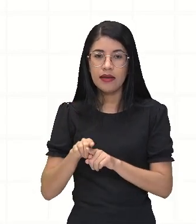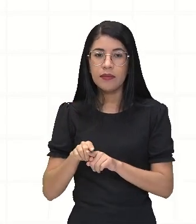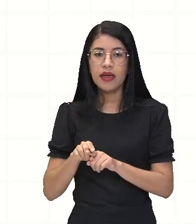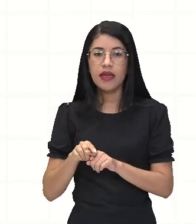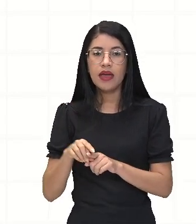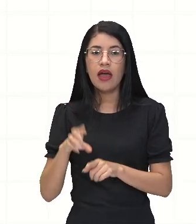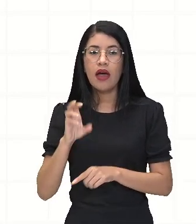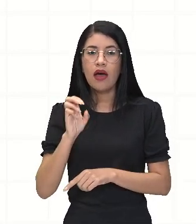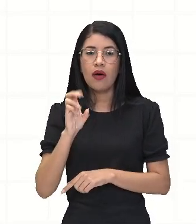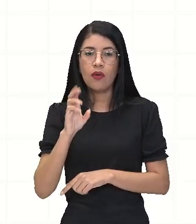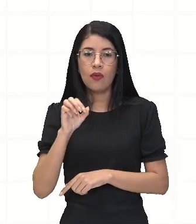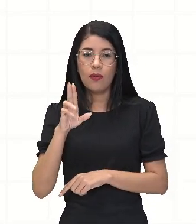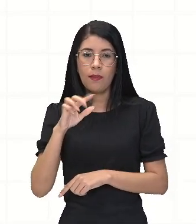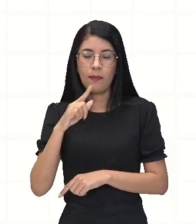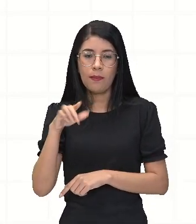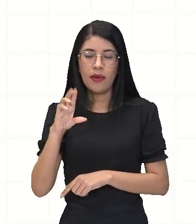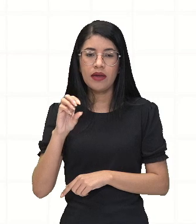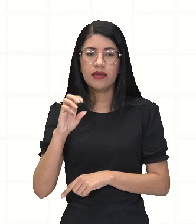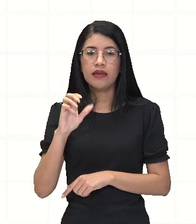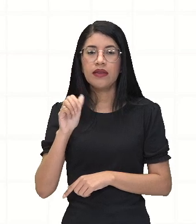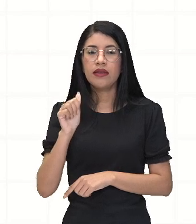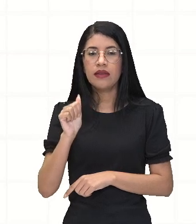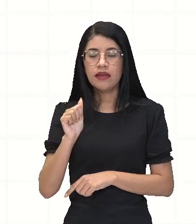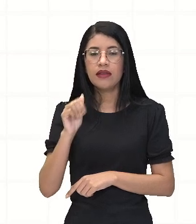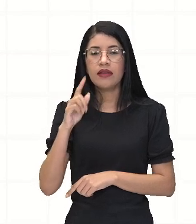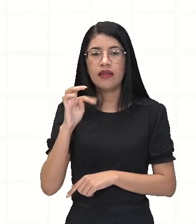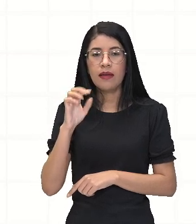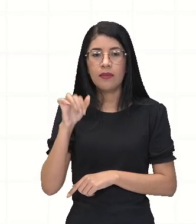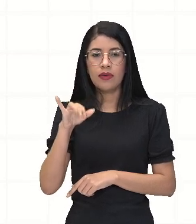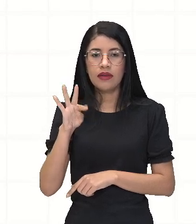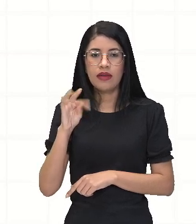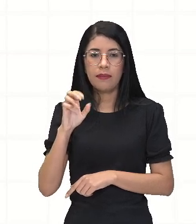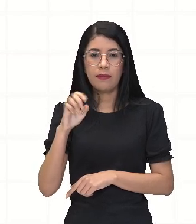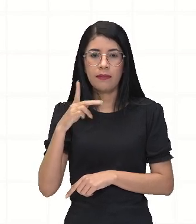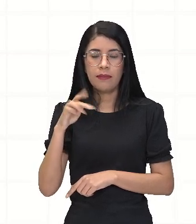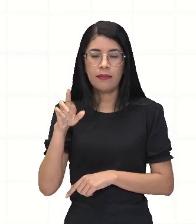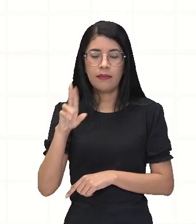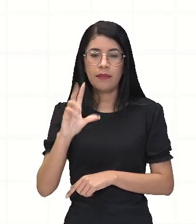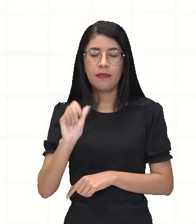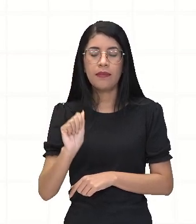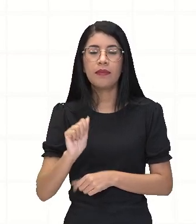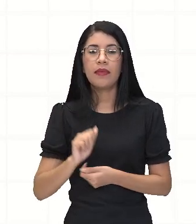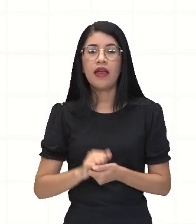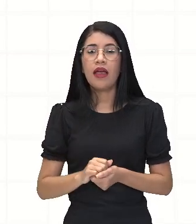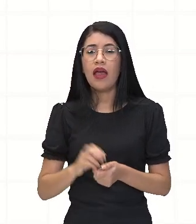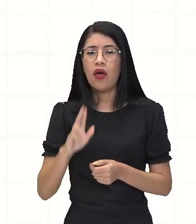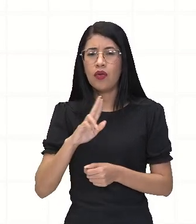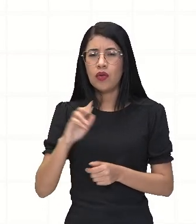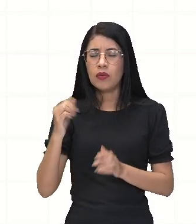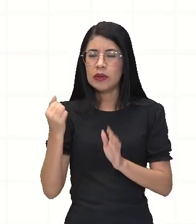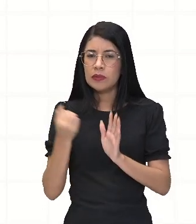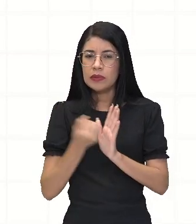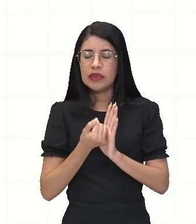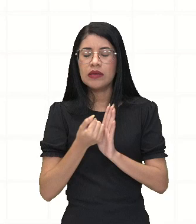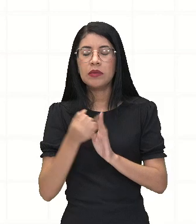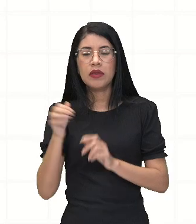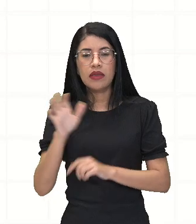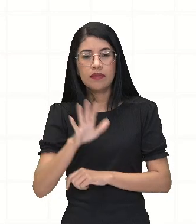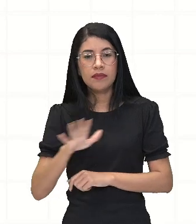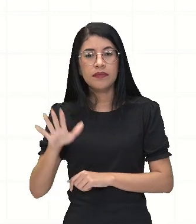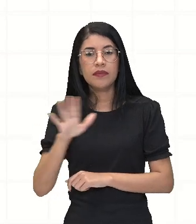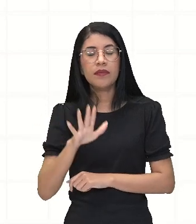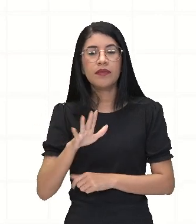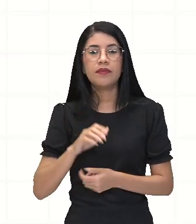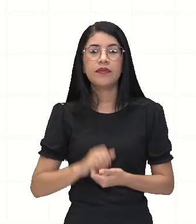Cumã, Tapuitapera. Então, é um nome muito emblemático na região. O caso de